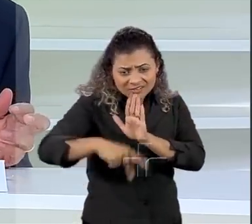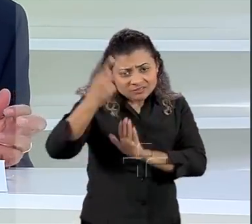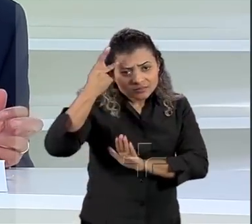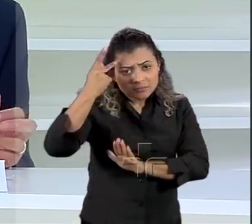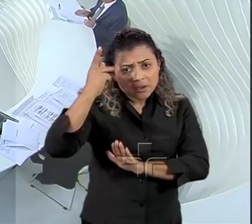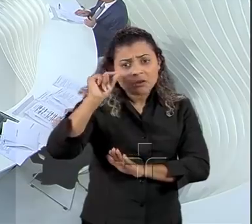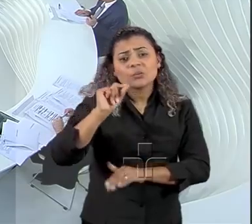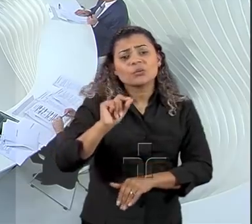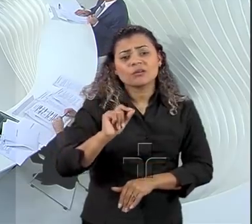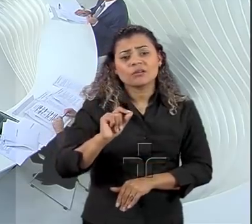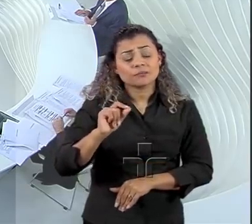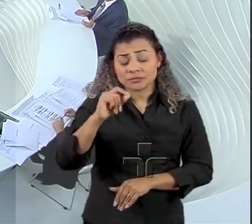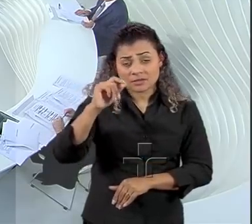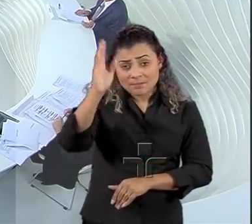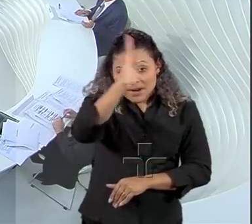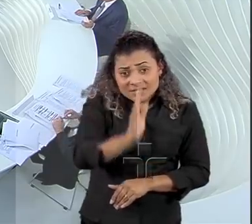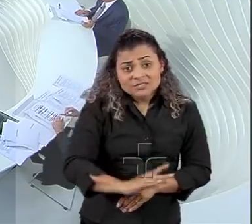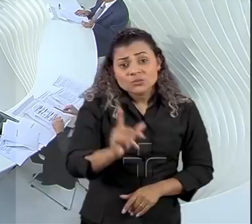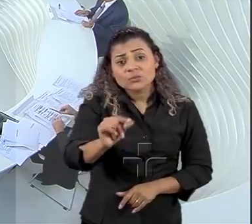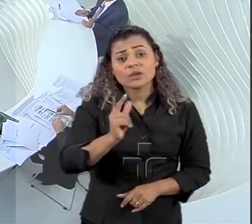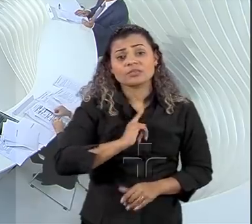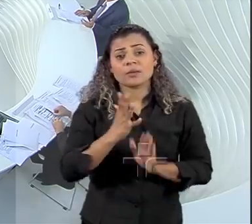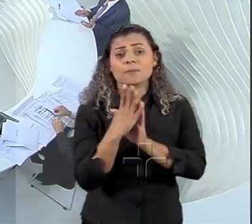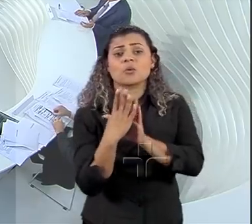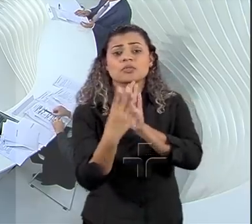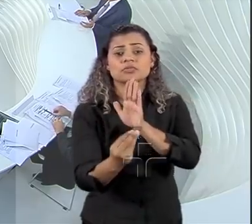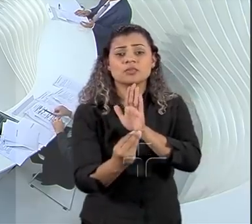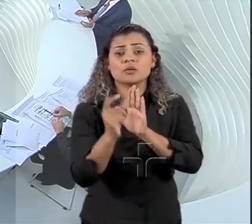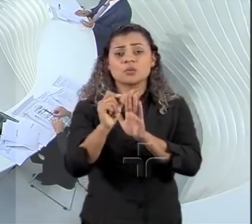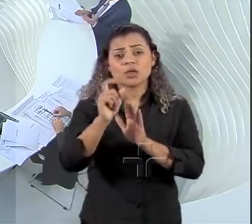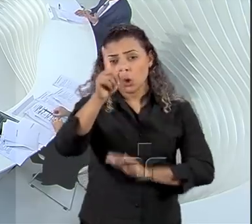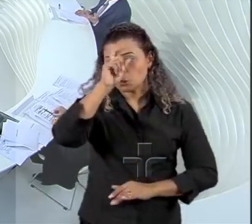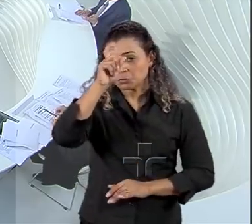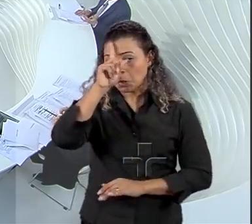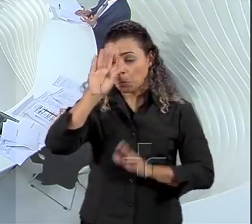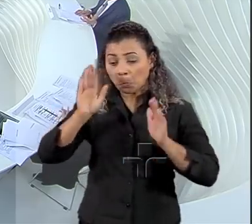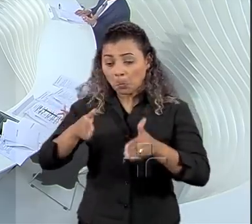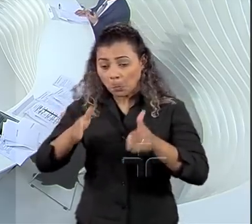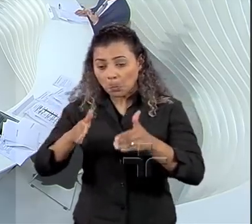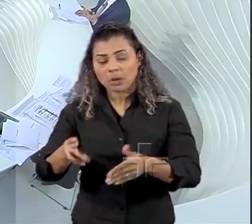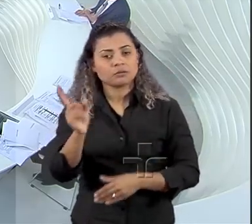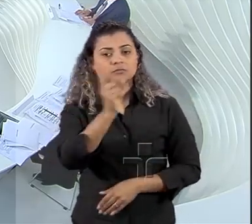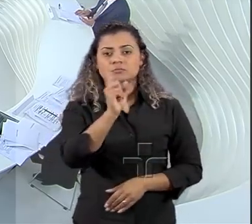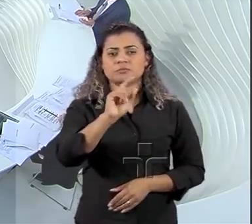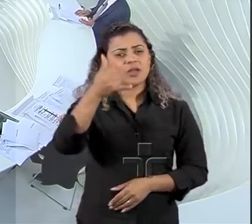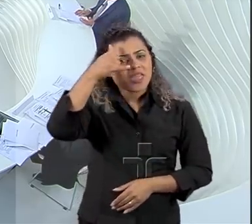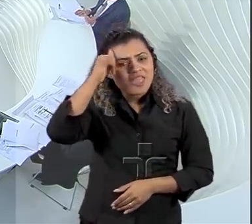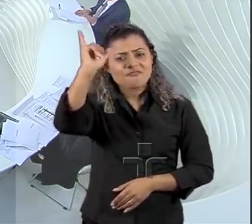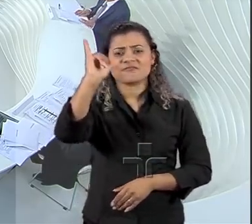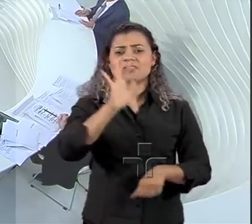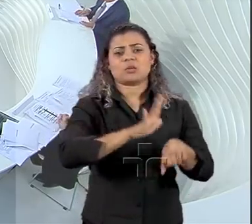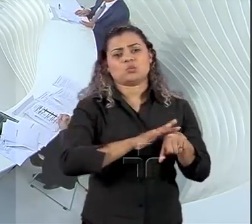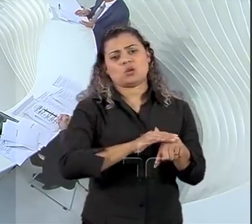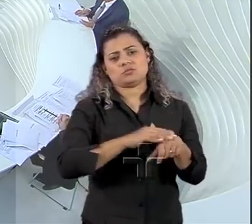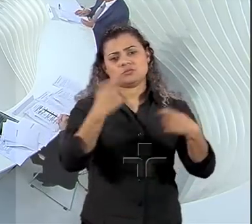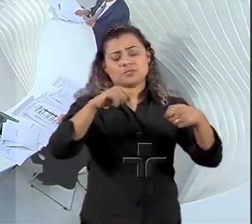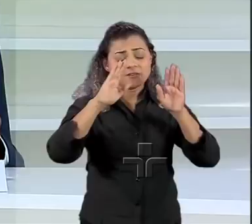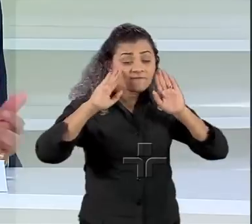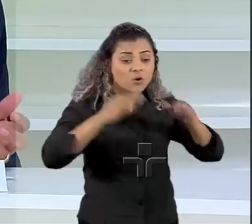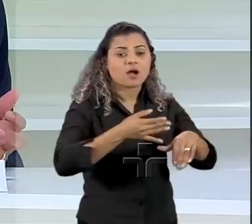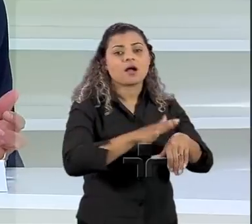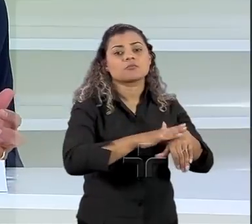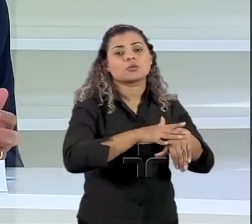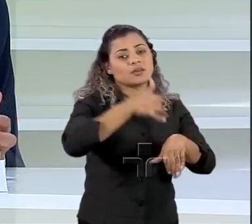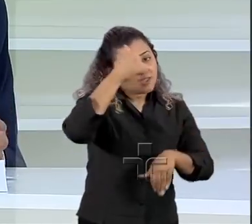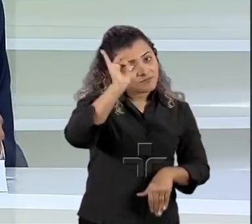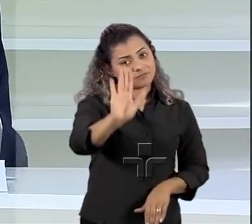hospitalocêntrico. E nós temos que partir para um modelo de prevenção. A prevenção, ela onera muito menos o Estado e com